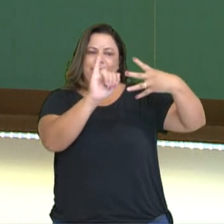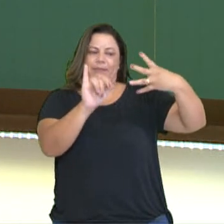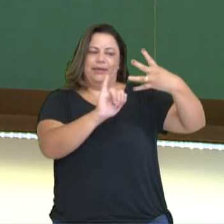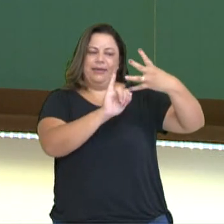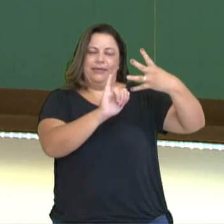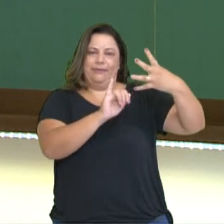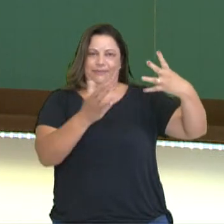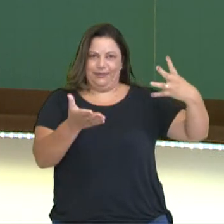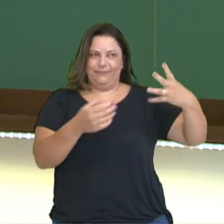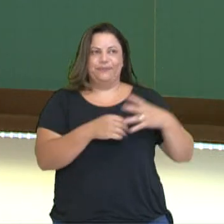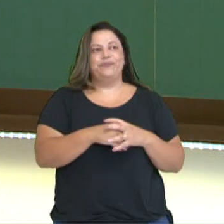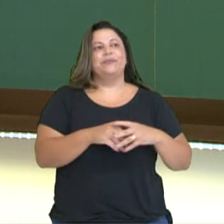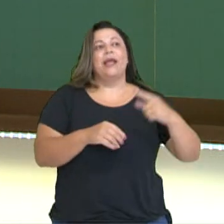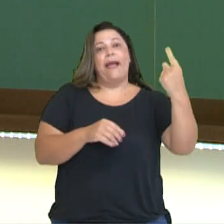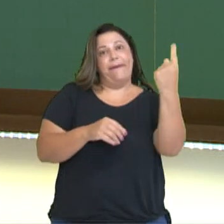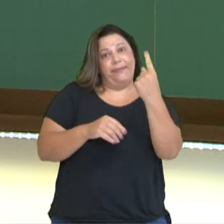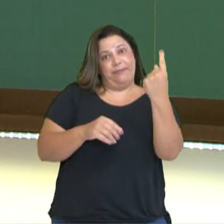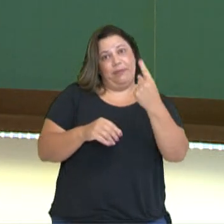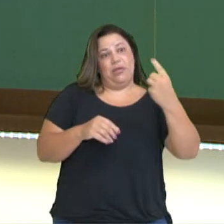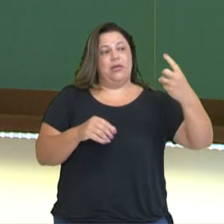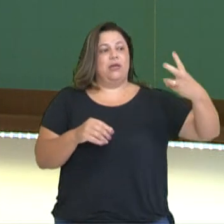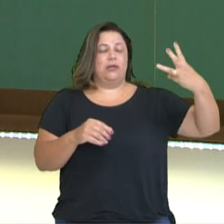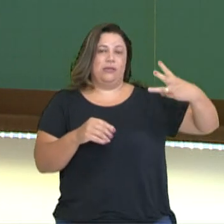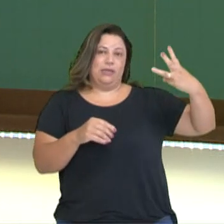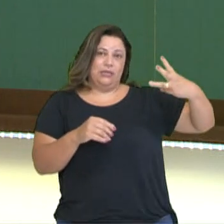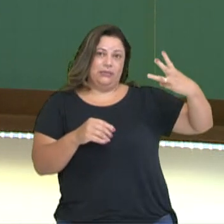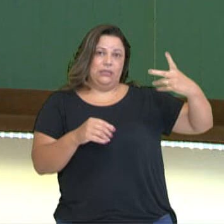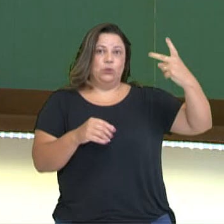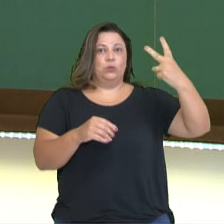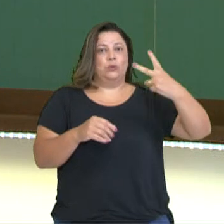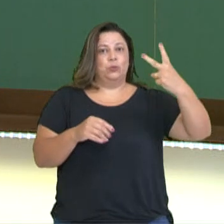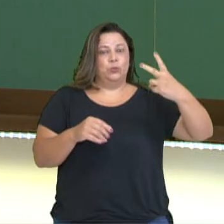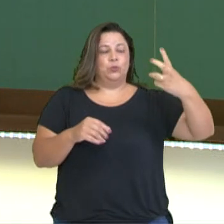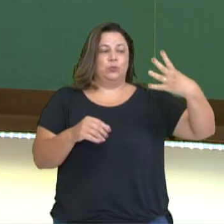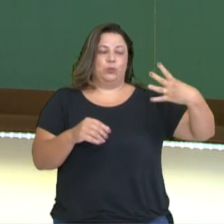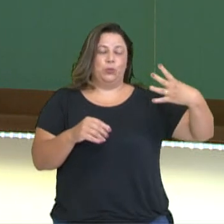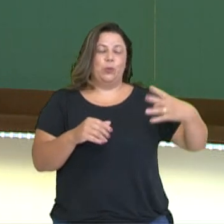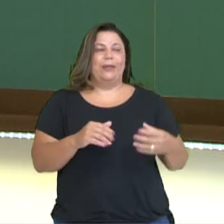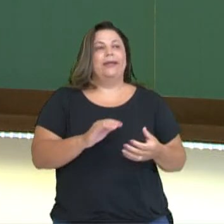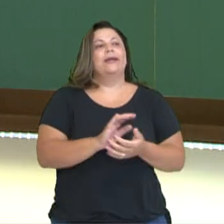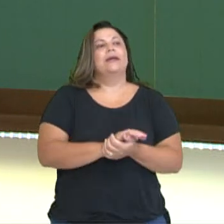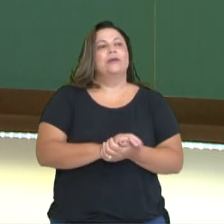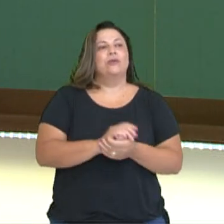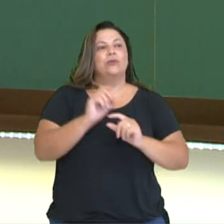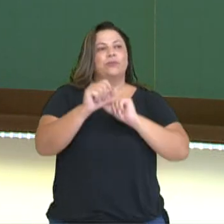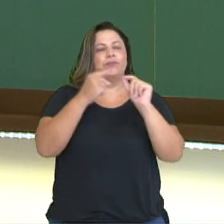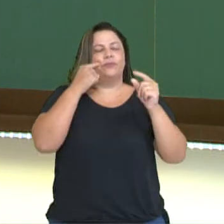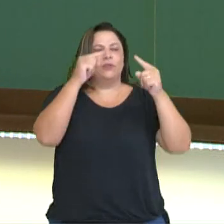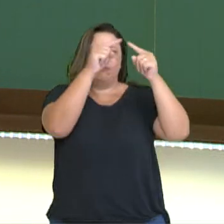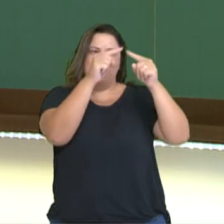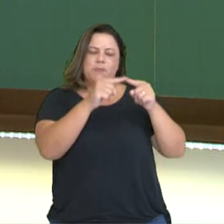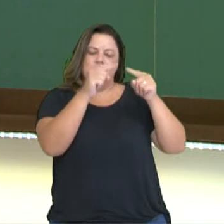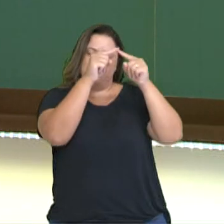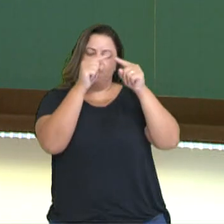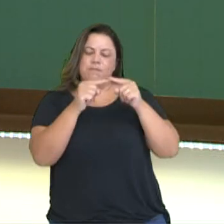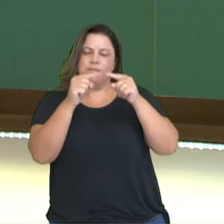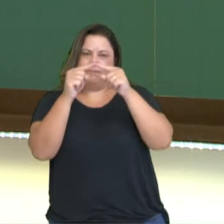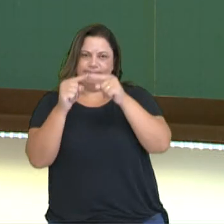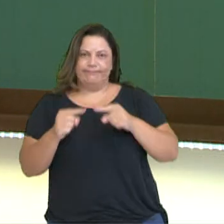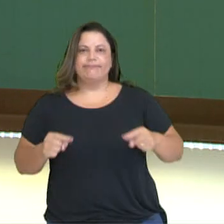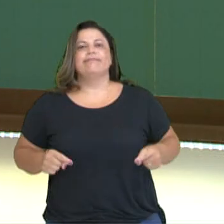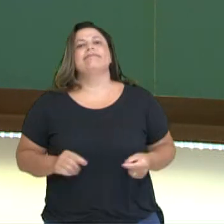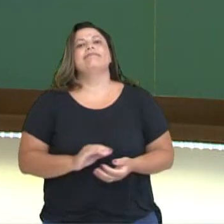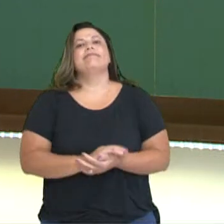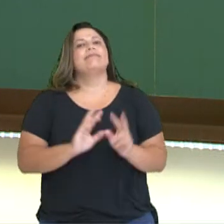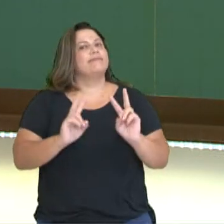terceiro verso, entre o segundo e o quarto, como eu acabei de falar para vocês. Olha aqui, ó, materno rimando com inverno, infantil rimando com abril.